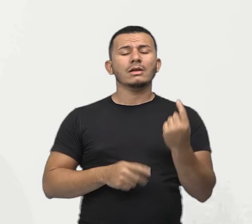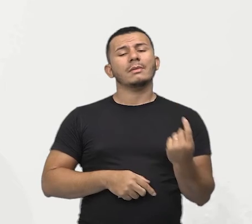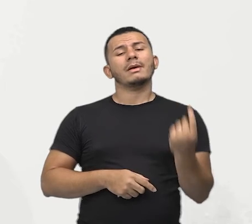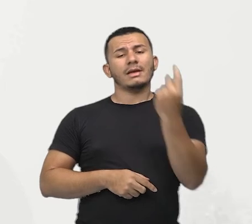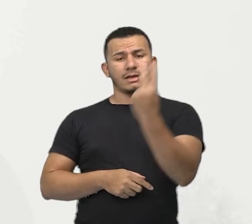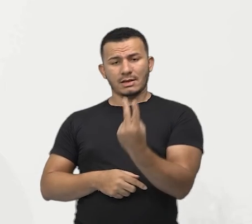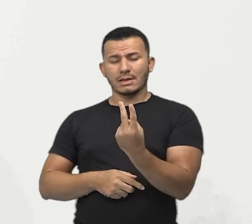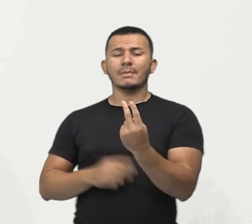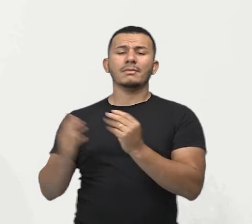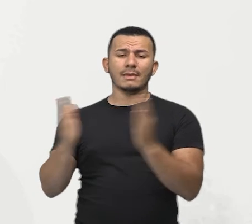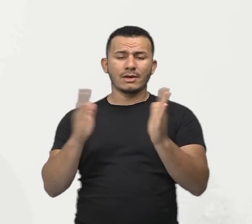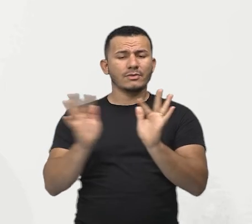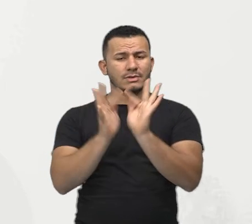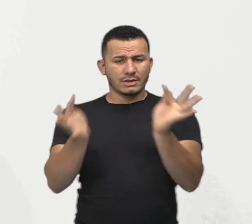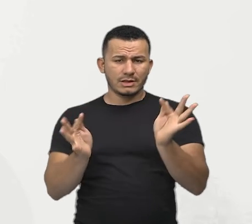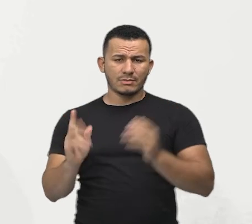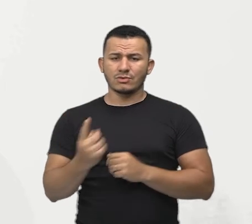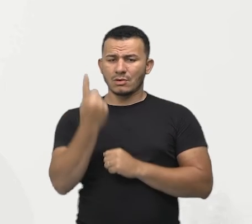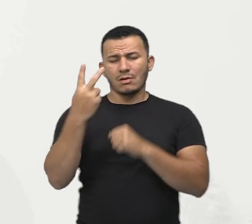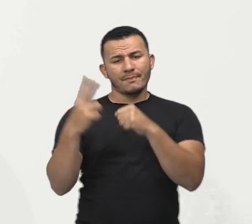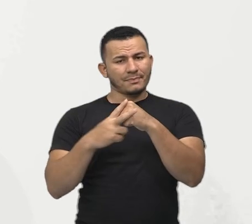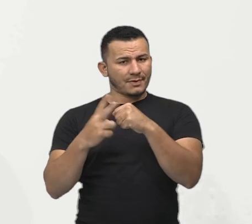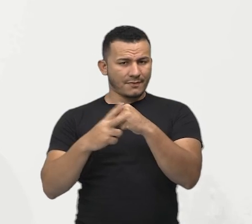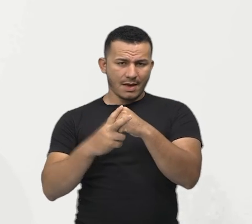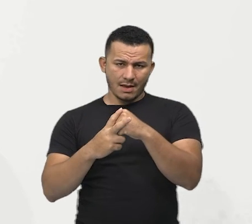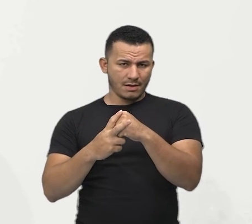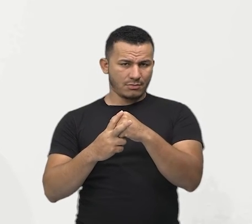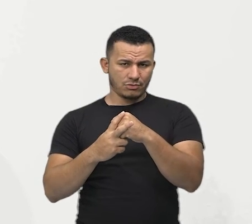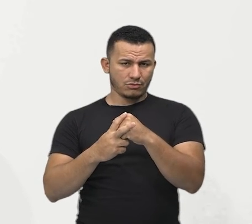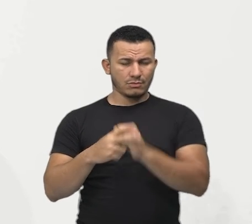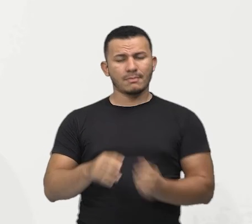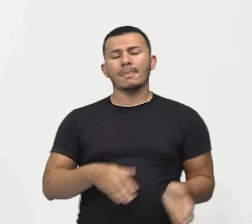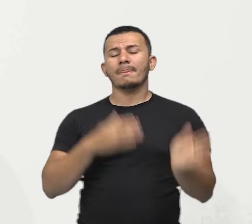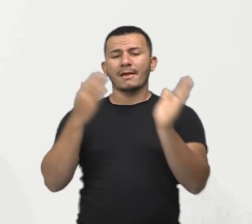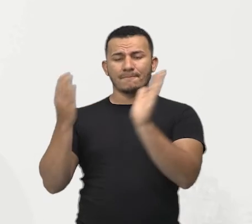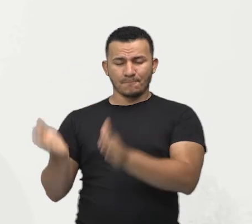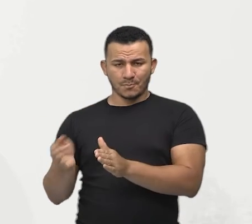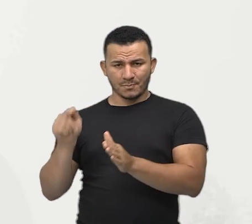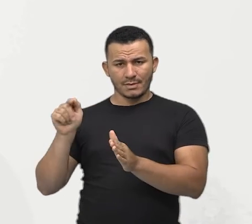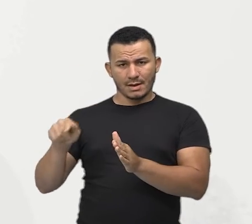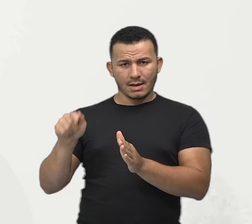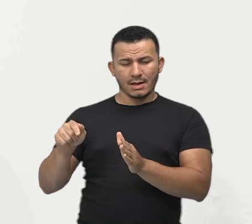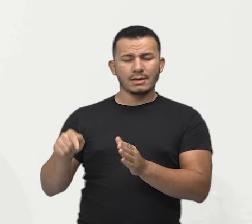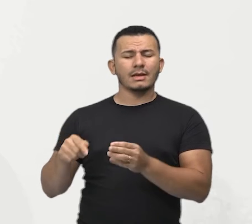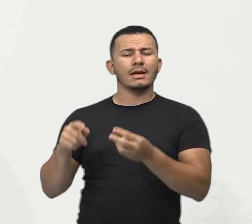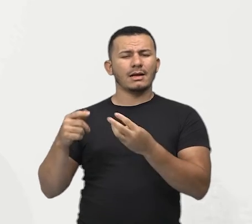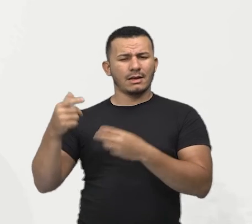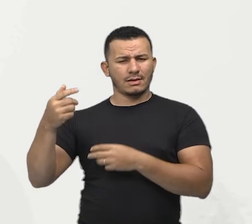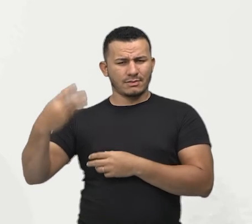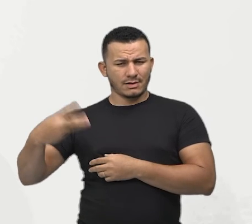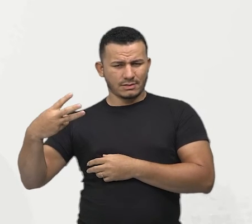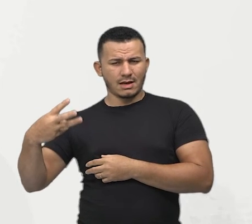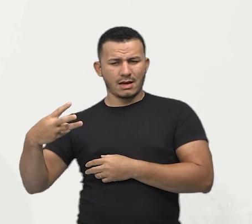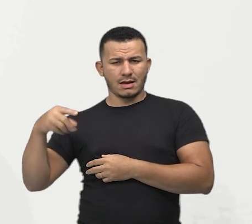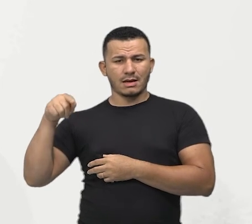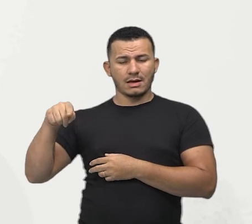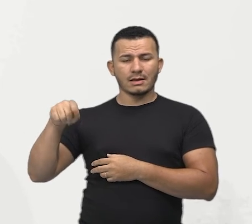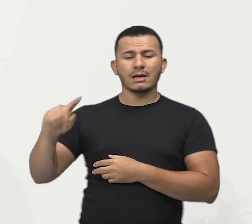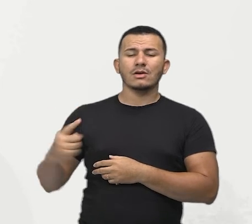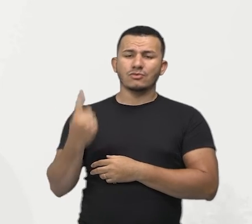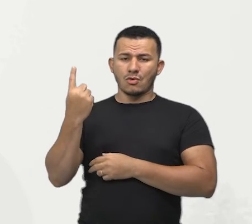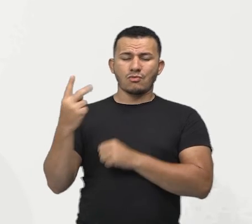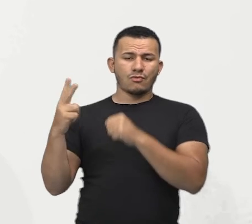avião? Outro período simples também, só tem um verbo, então, portanto, só uma oração. Não, é o gás de novo, mais uma